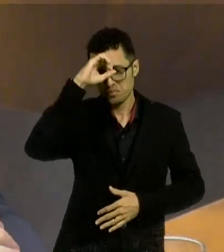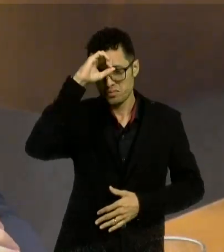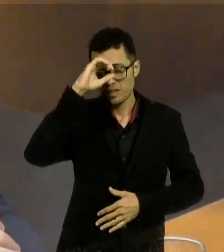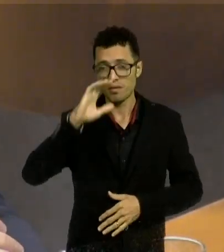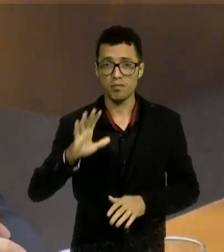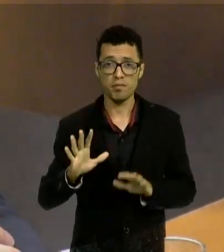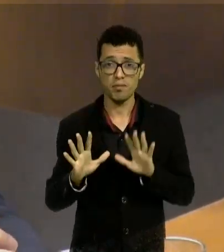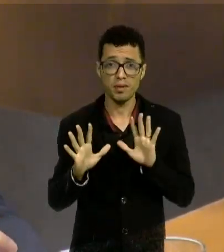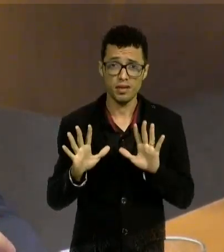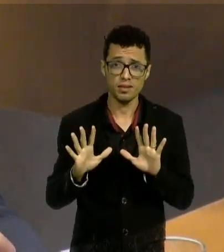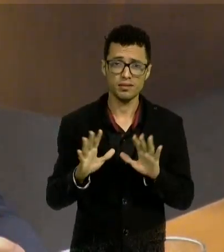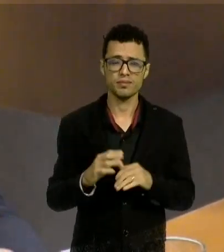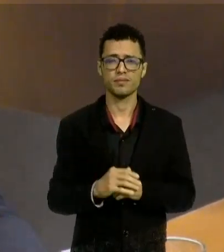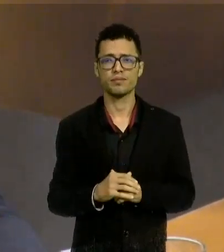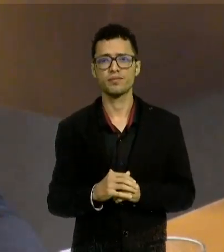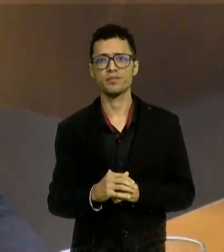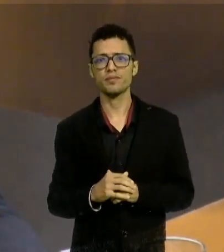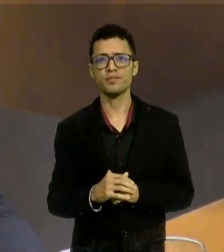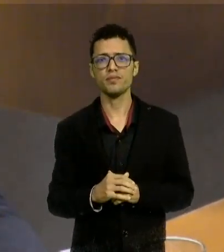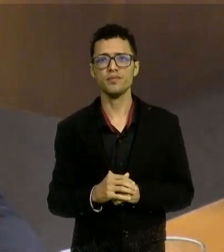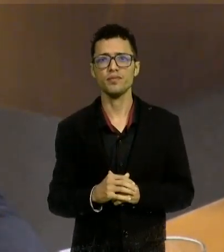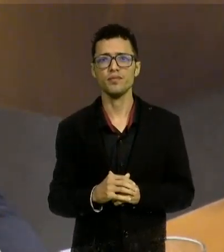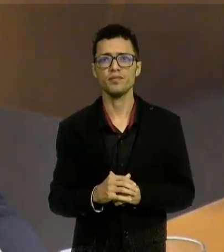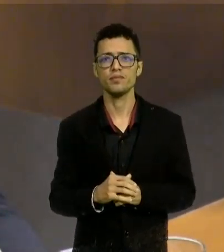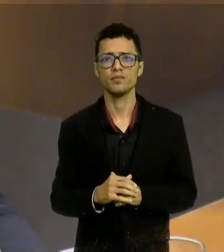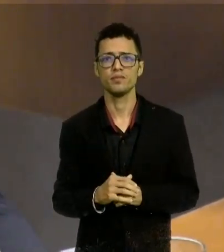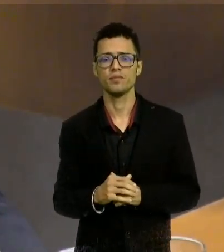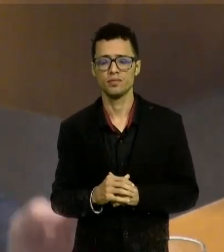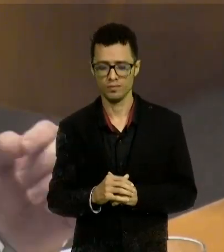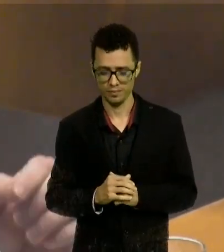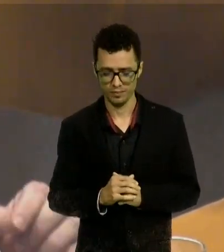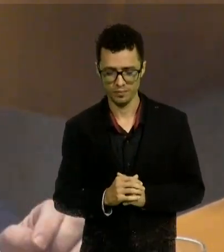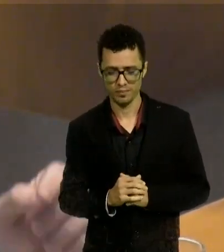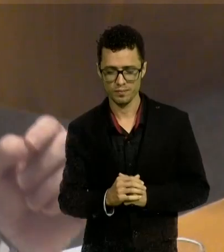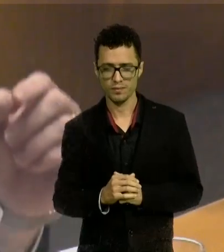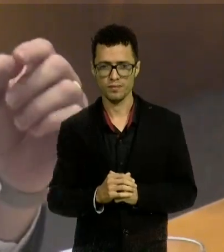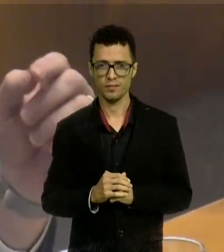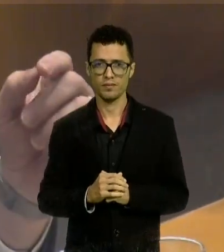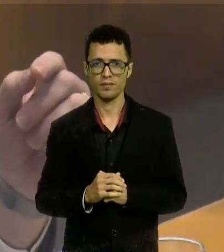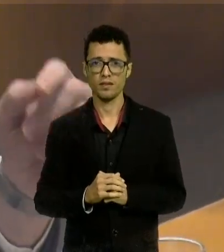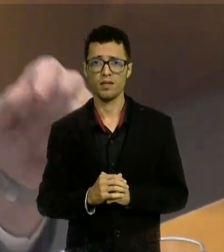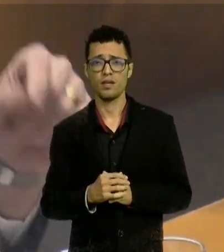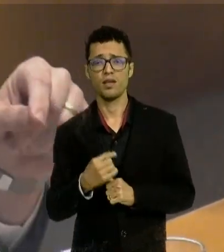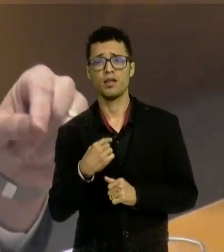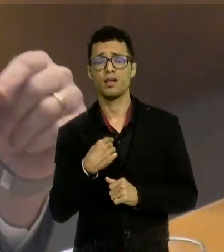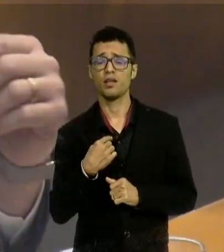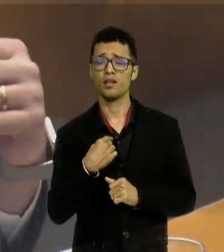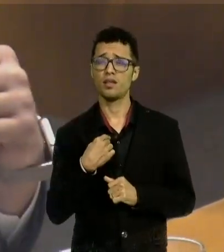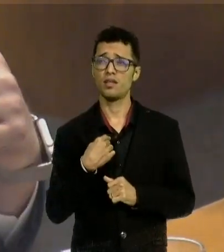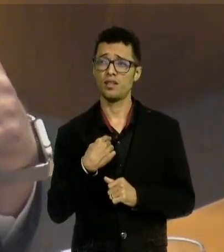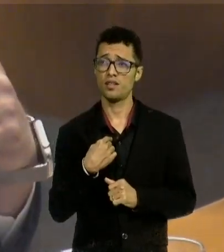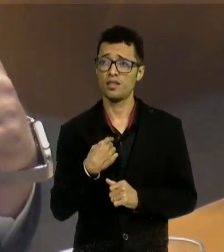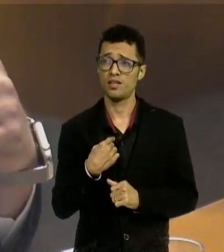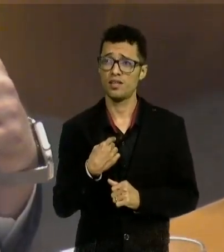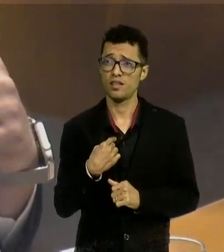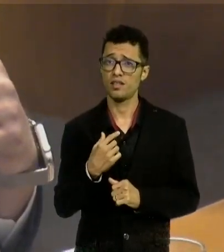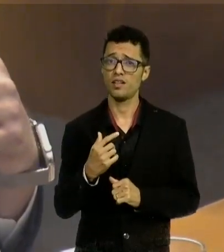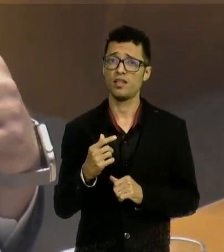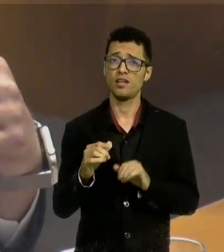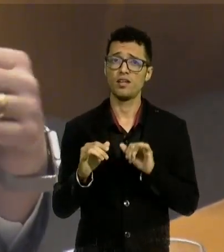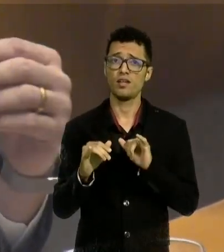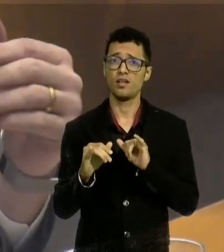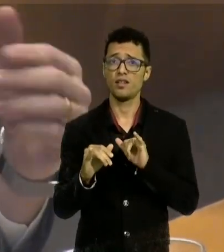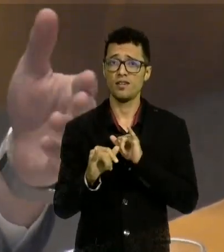mérito desta questão, é só para informar que eu estou hoje